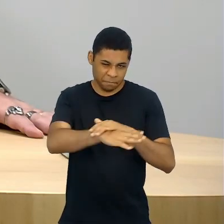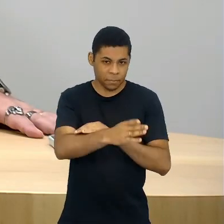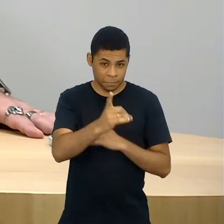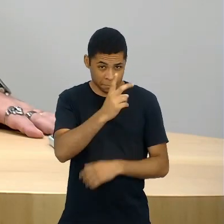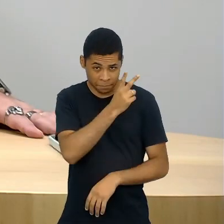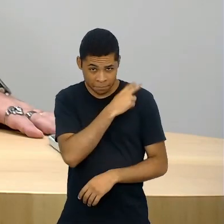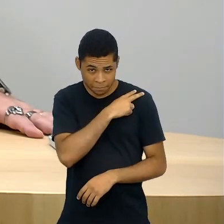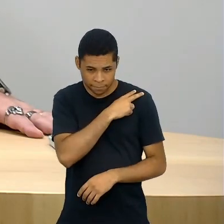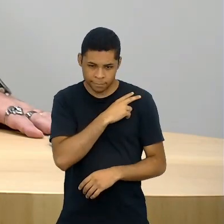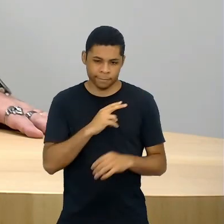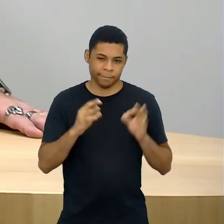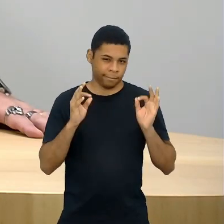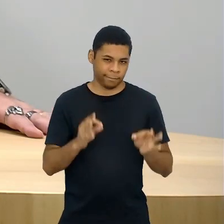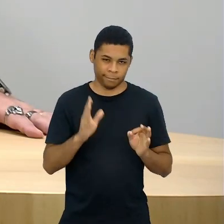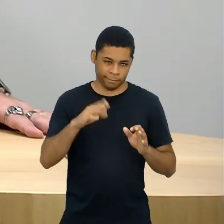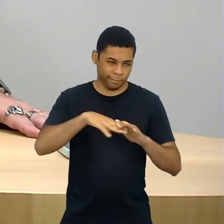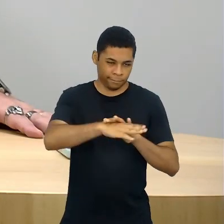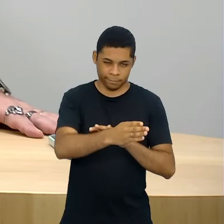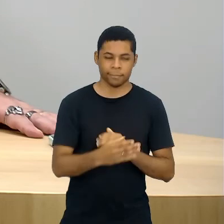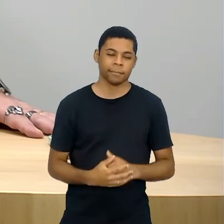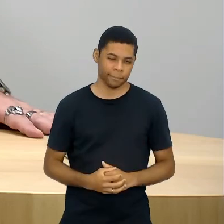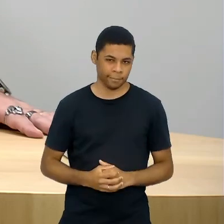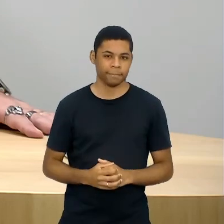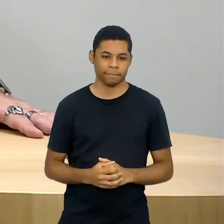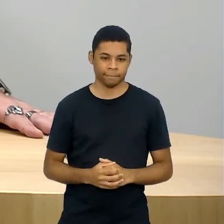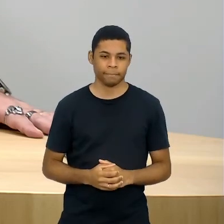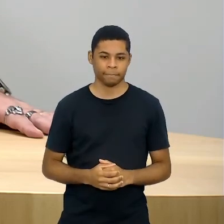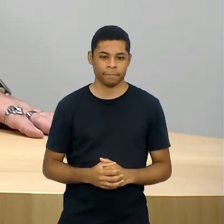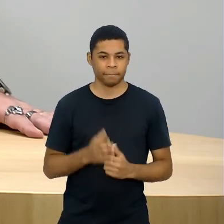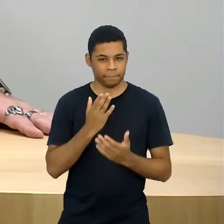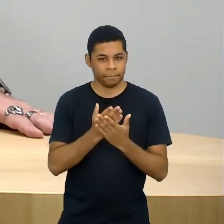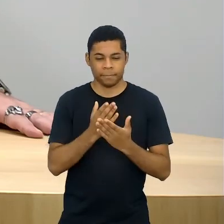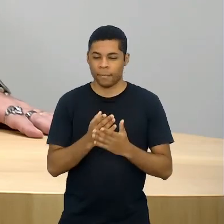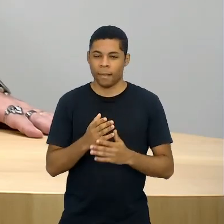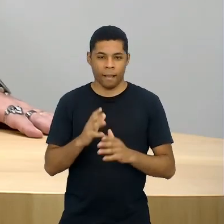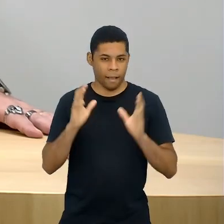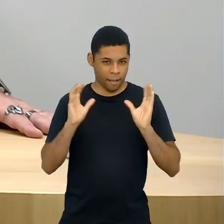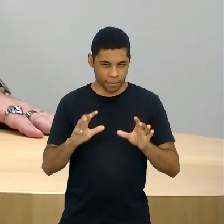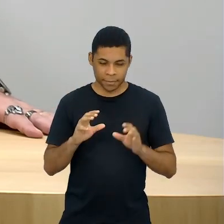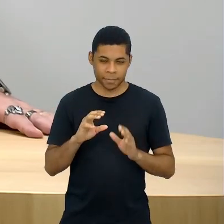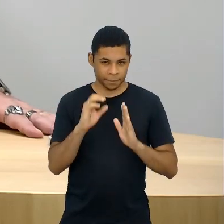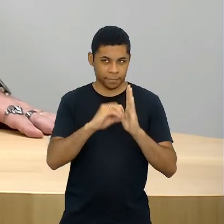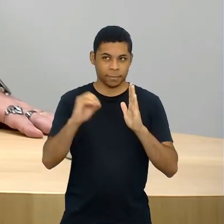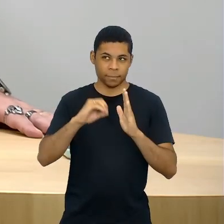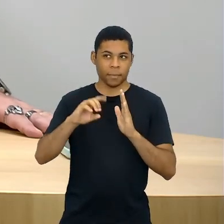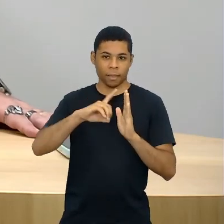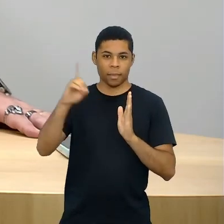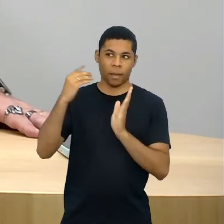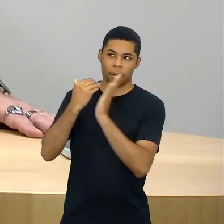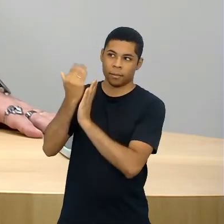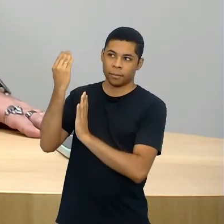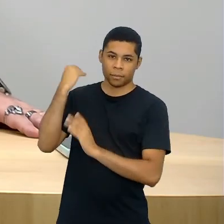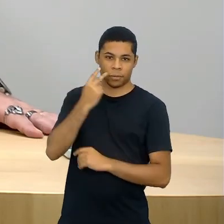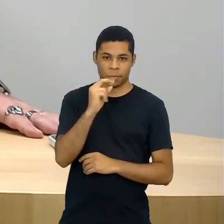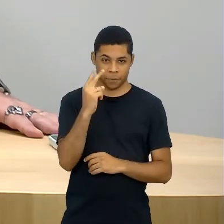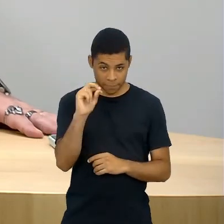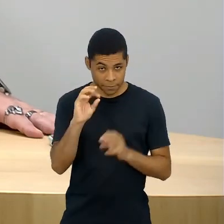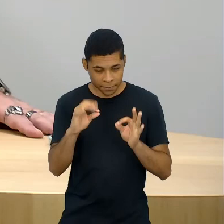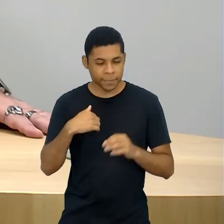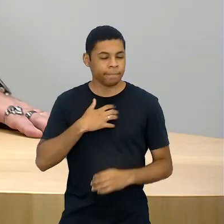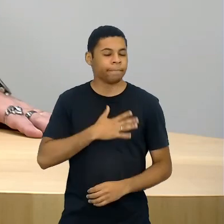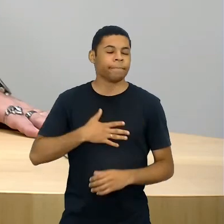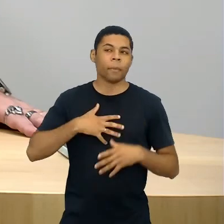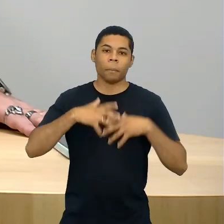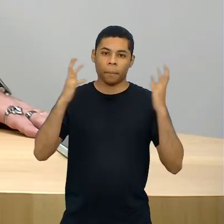série do ensino médio já está acostumado aí com as nossas aulas do Centro de Mídia desde 2020. E foi um prazer imenso estar aqui